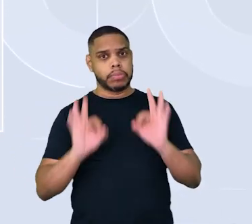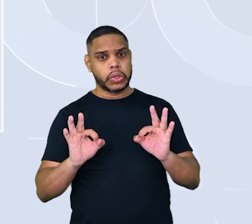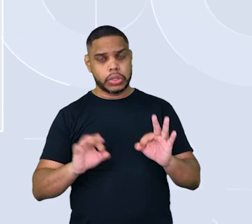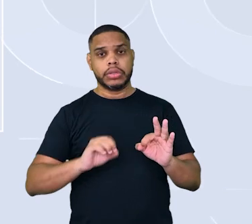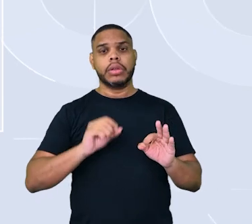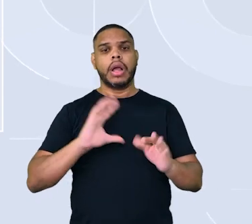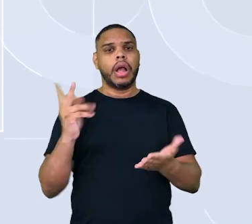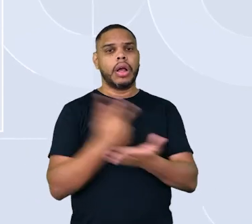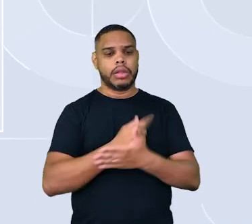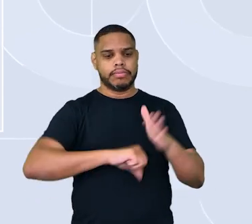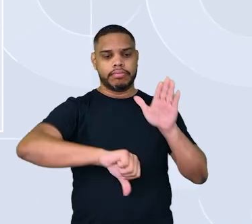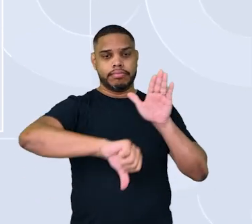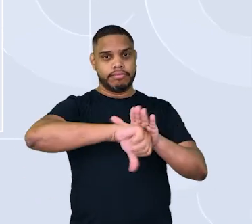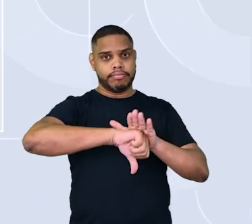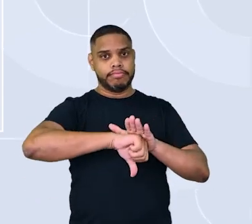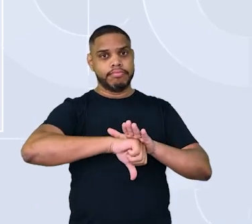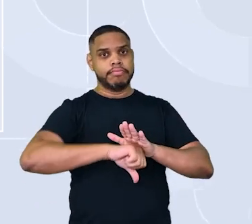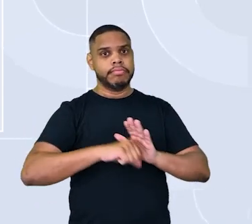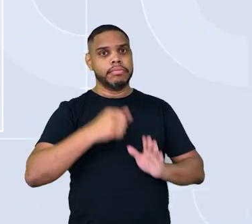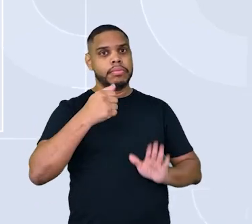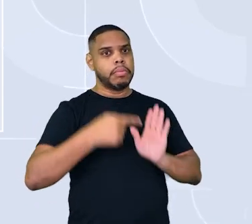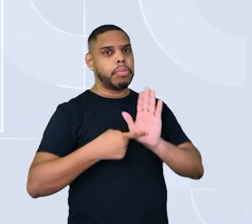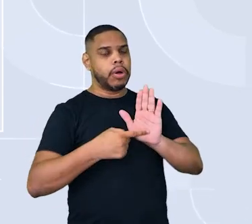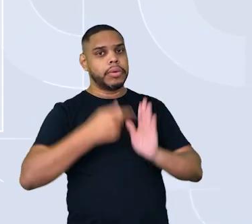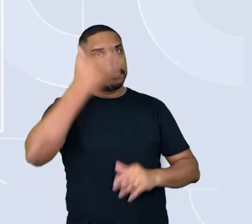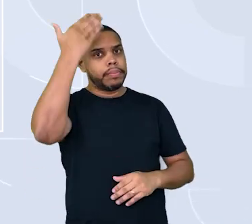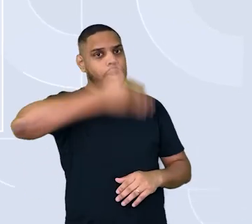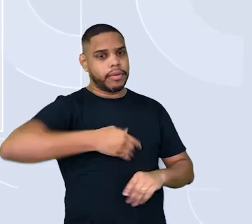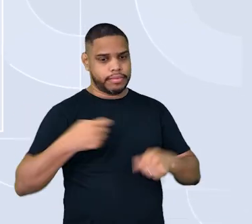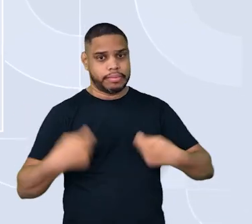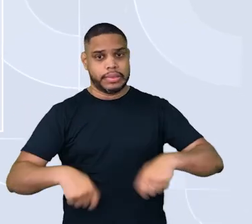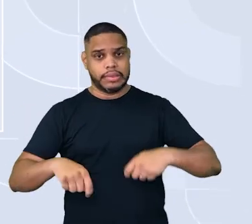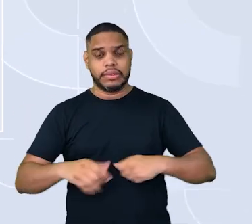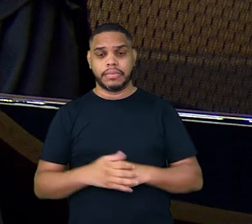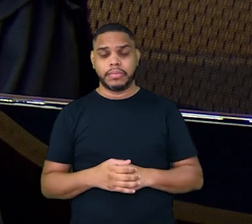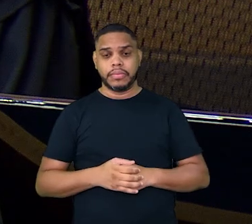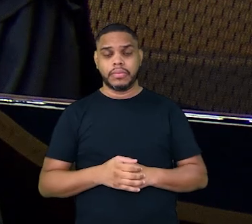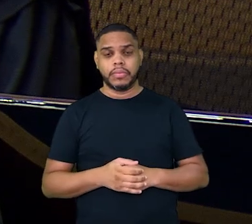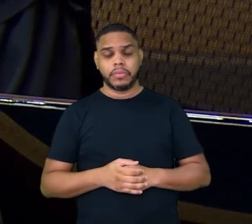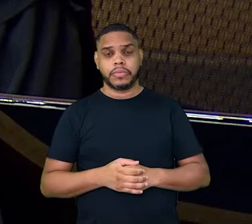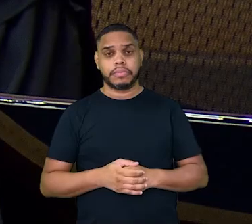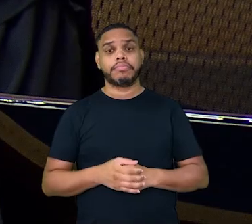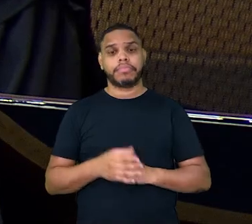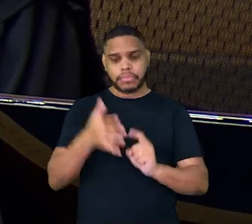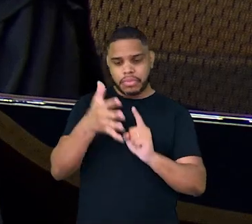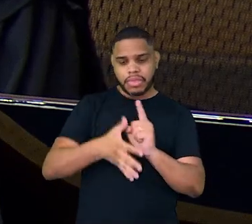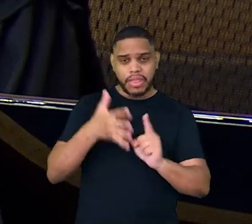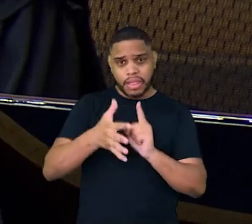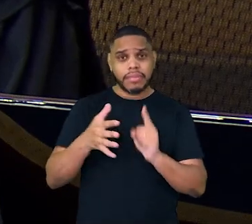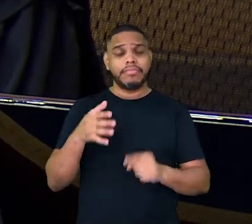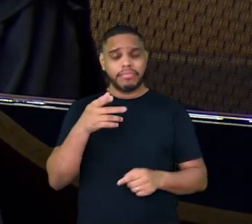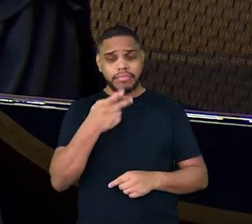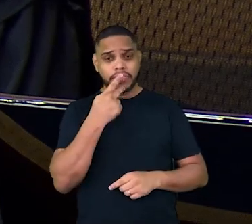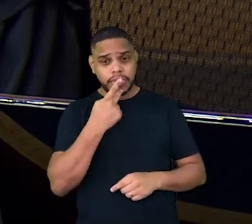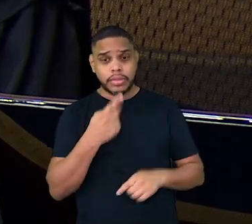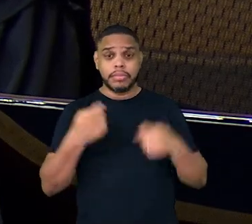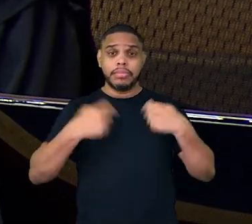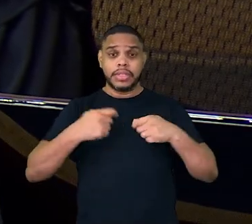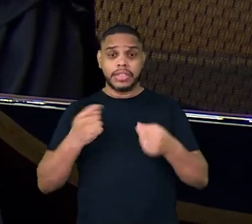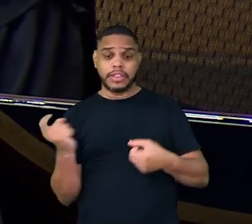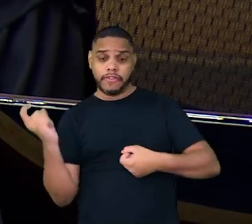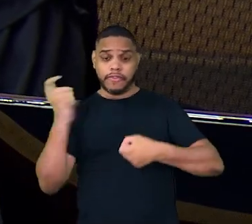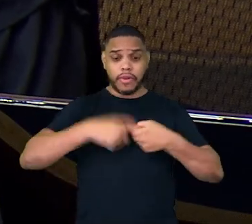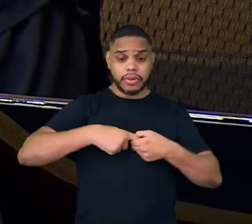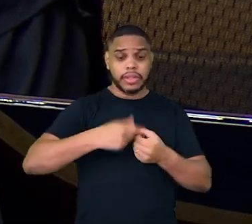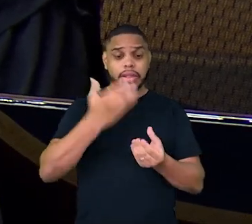processo criminal ou venha a ser demonstrada na própria ação rescisória. Pela própria sustentação, já se verifica a necessidade de